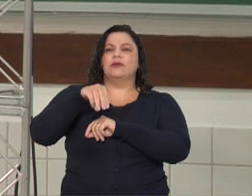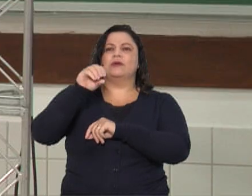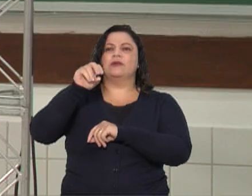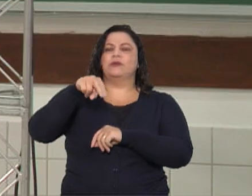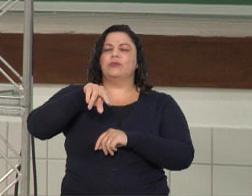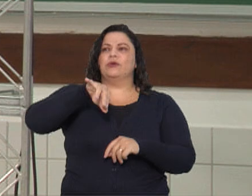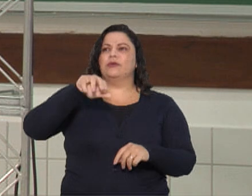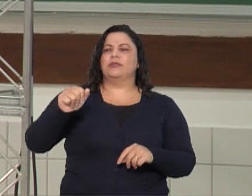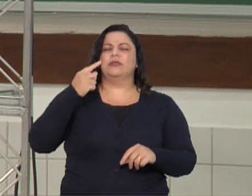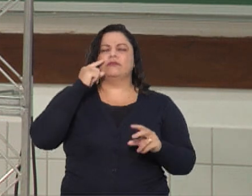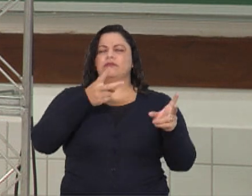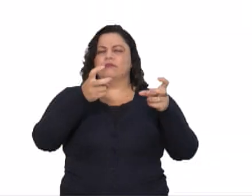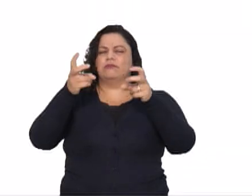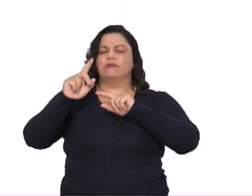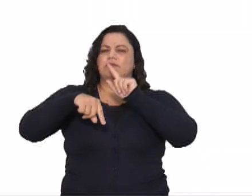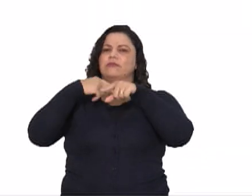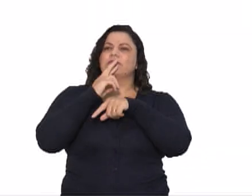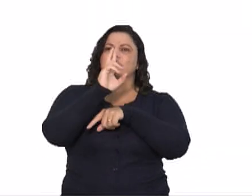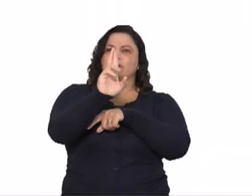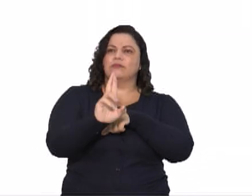vocês observarem e responderem.